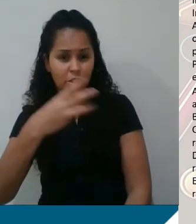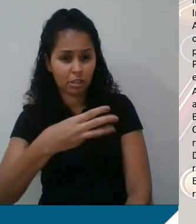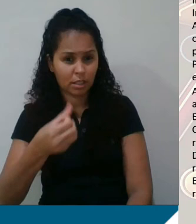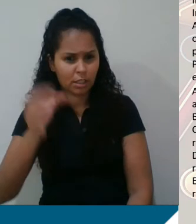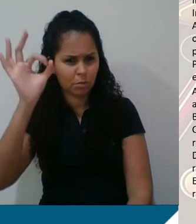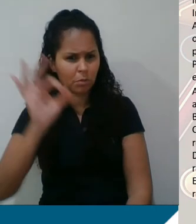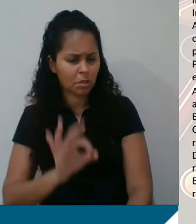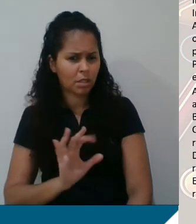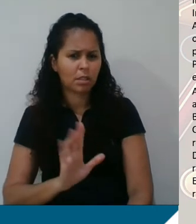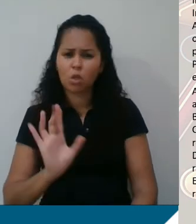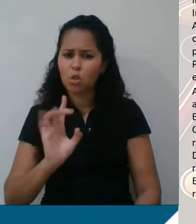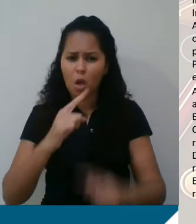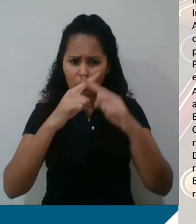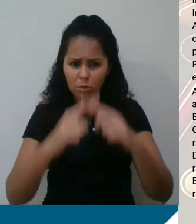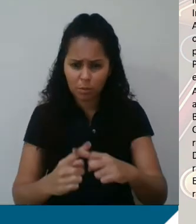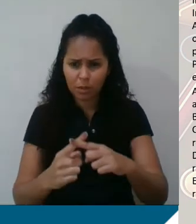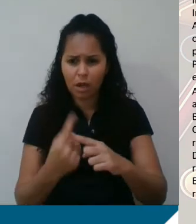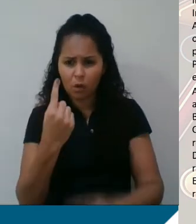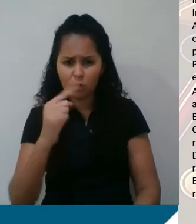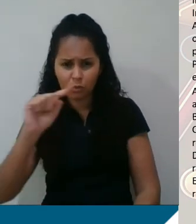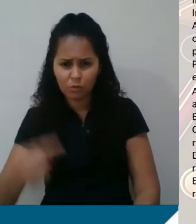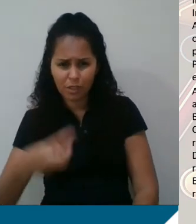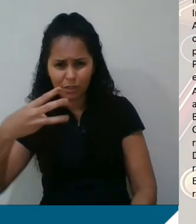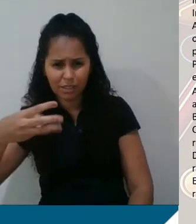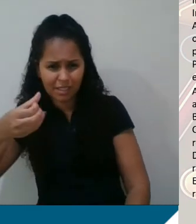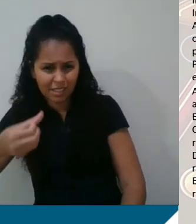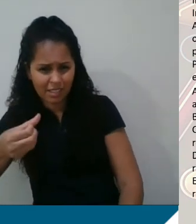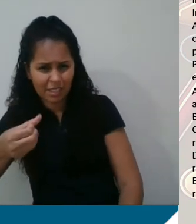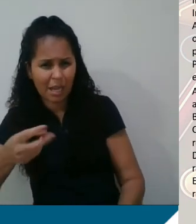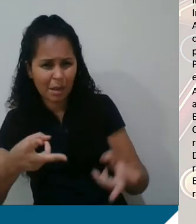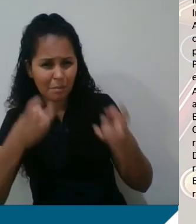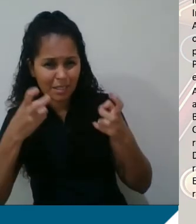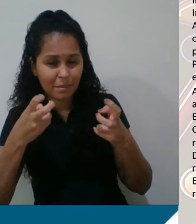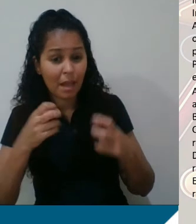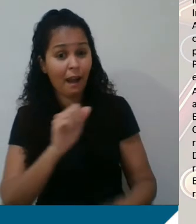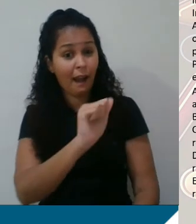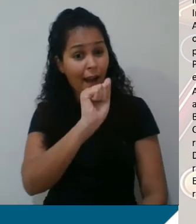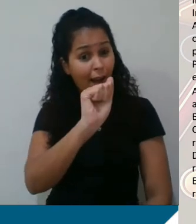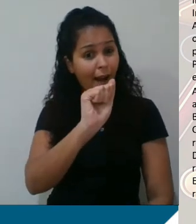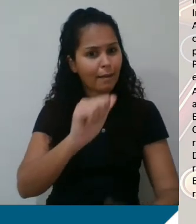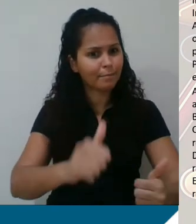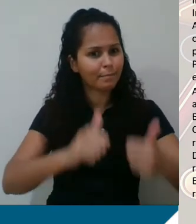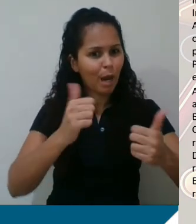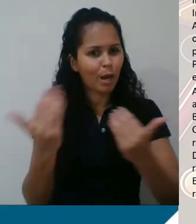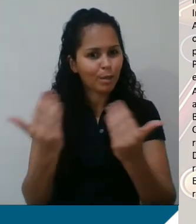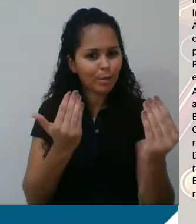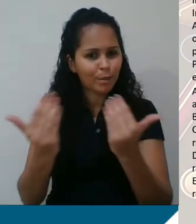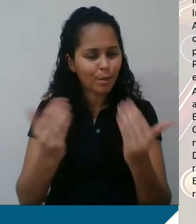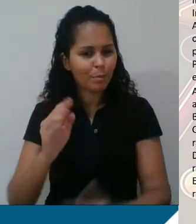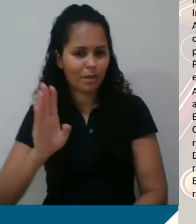de 36%. Então basta multiplicar por 1,36. Já deu para perceber que o investimento A ele parece um pouco